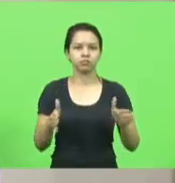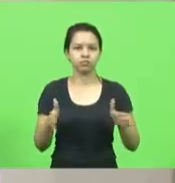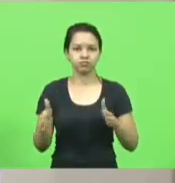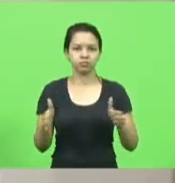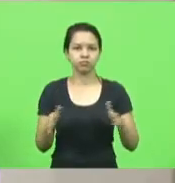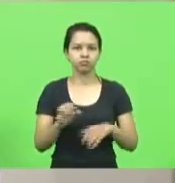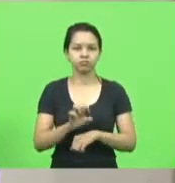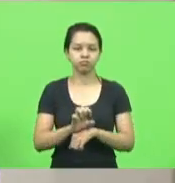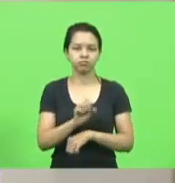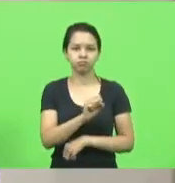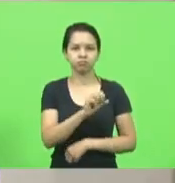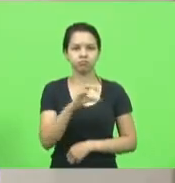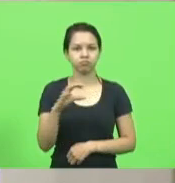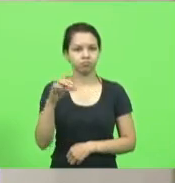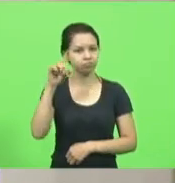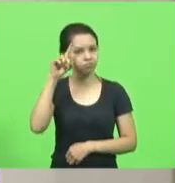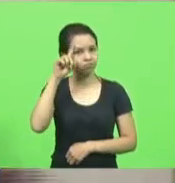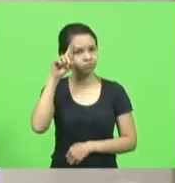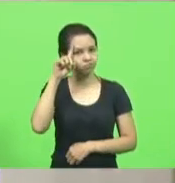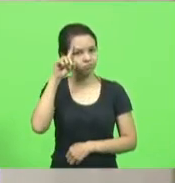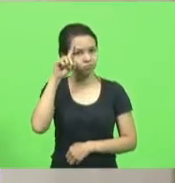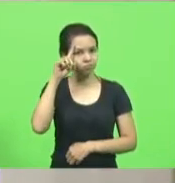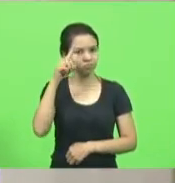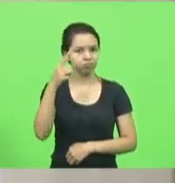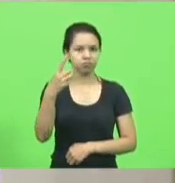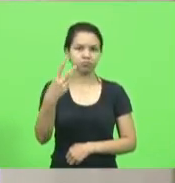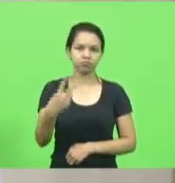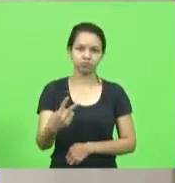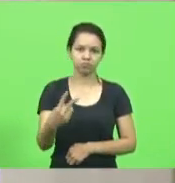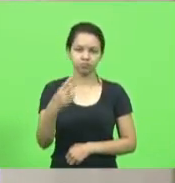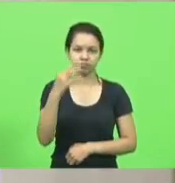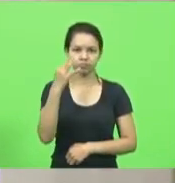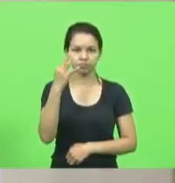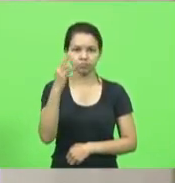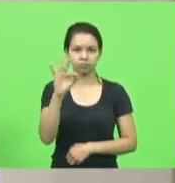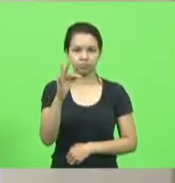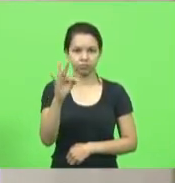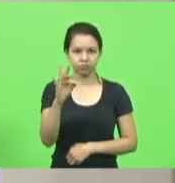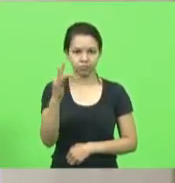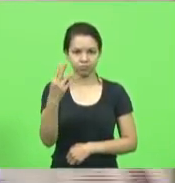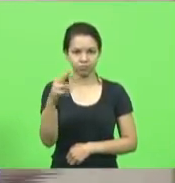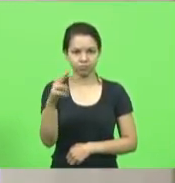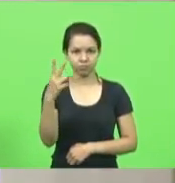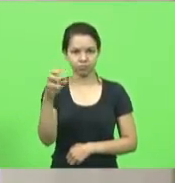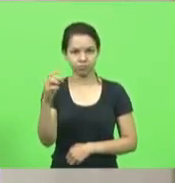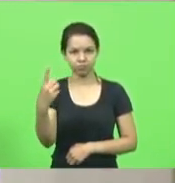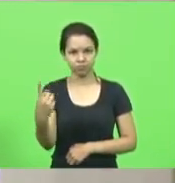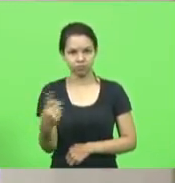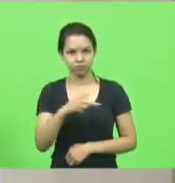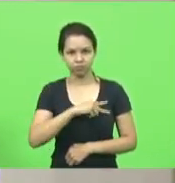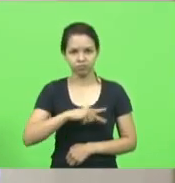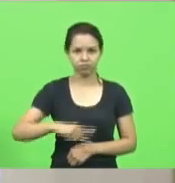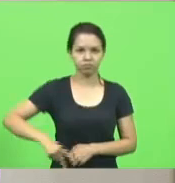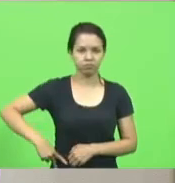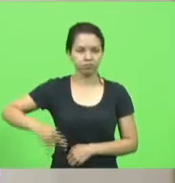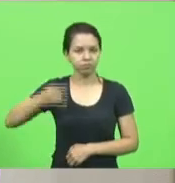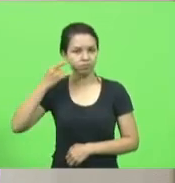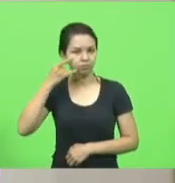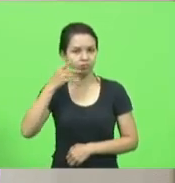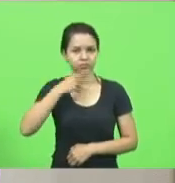Estado de Santa Catarina, realizada em 12 de fevereiro de 2021, presidência, deputados Mauro de Nadal e Kennedy Nunes,